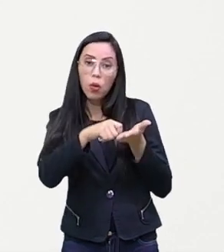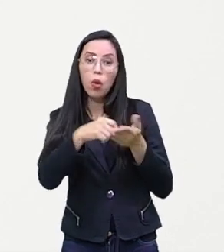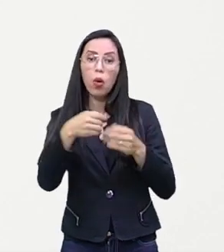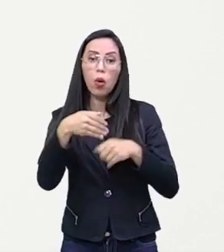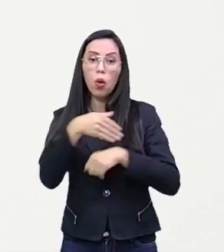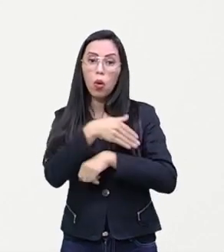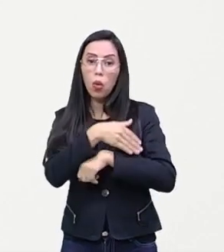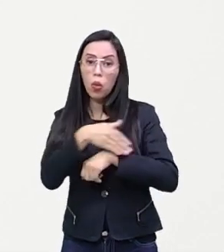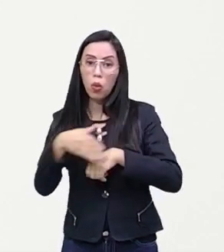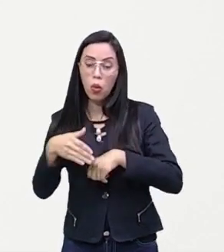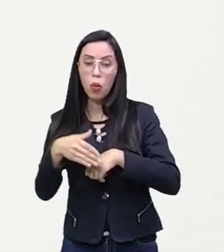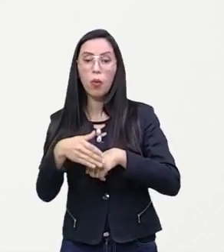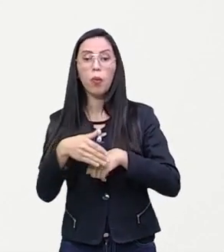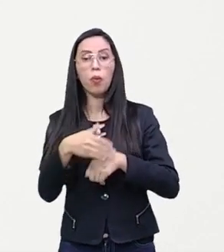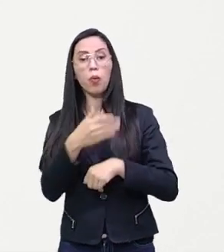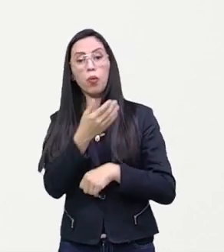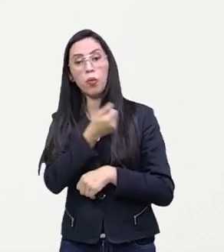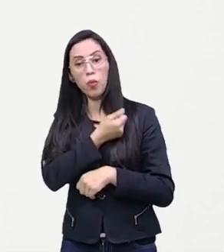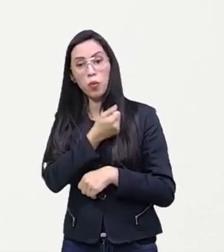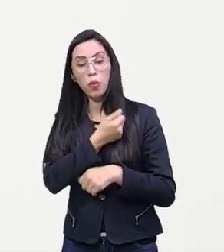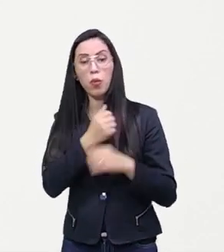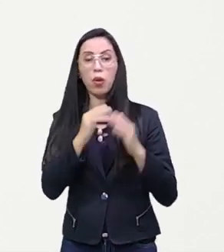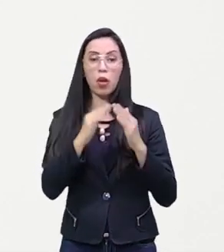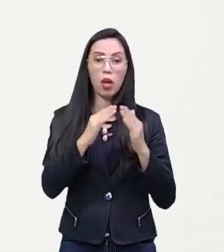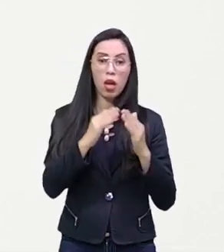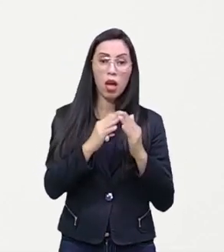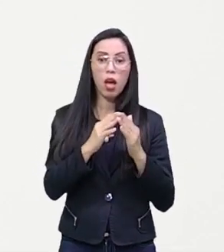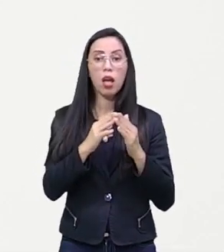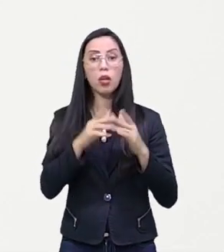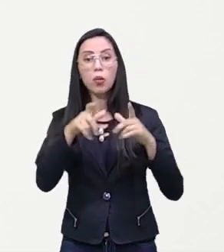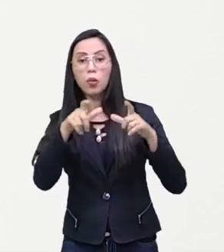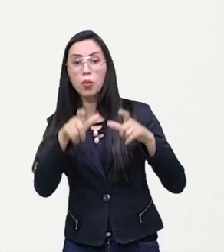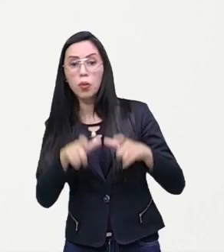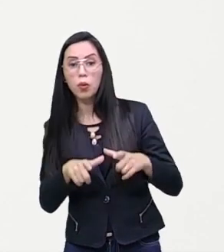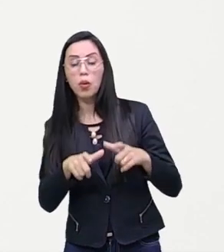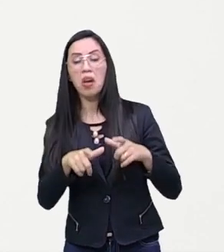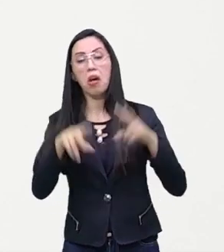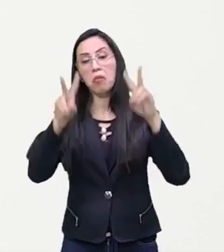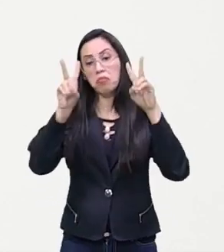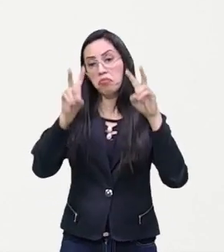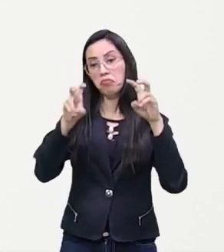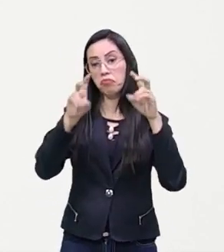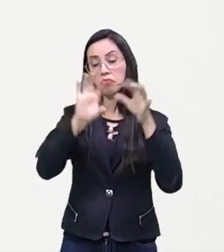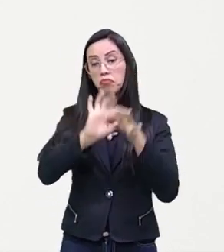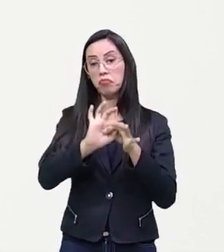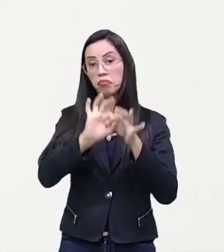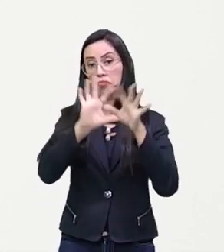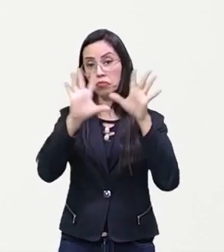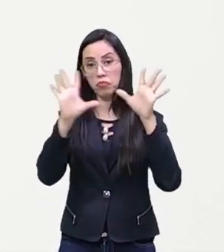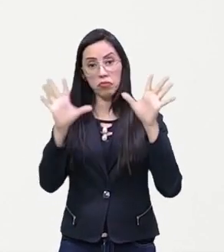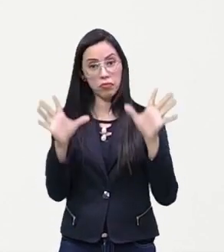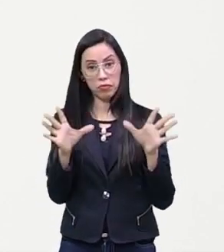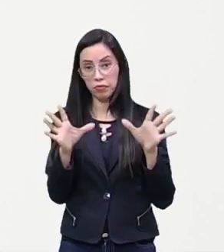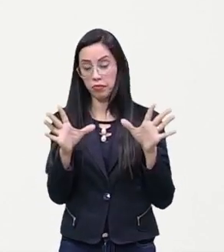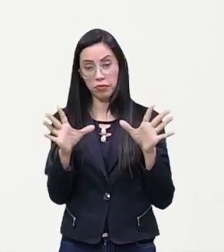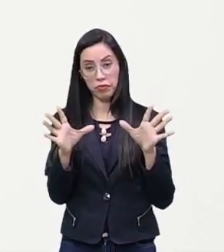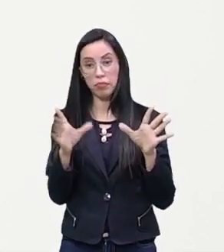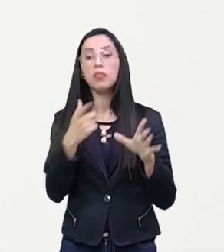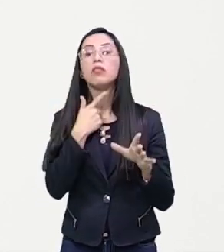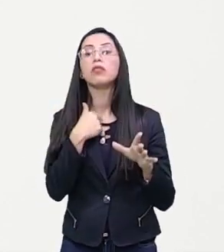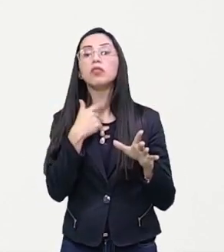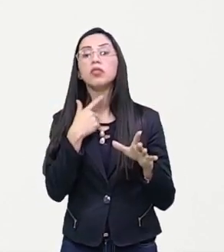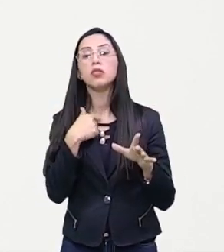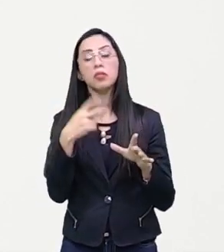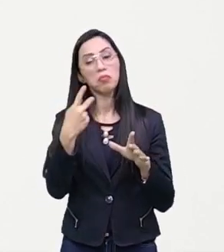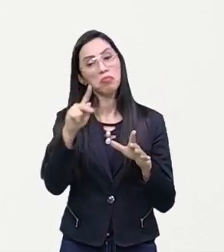e iniciar com uma saudação. O assunto, crianças, ele é livre, pois geralmente depende do que você deseja